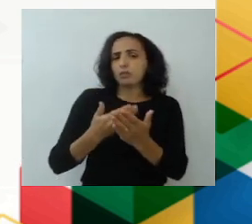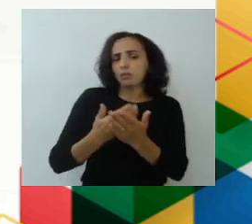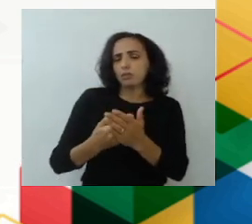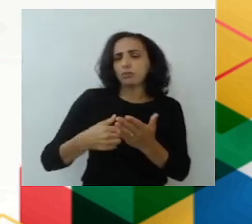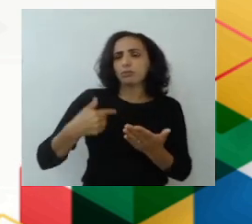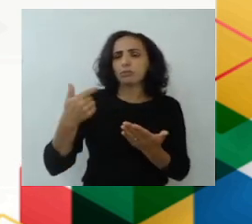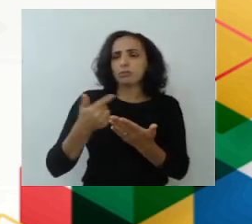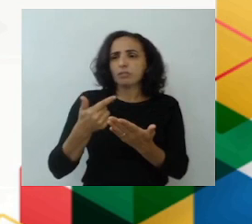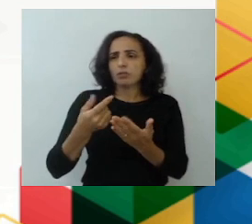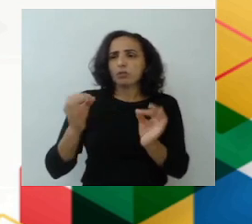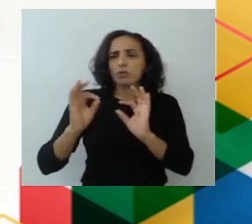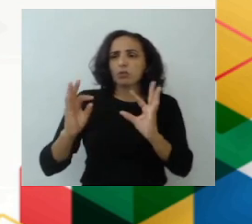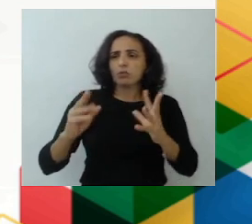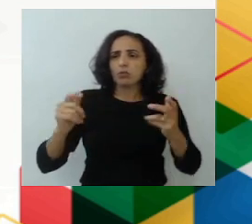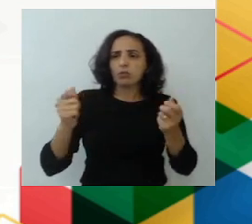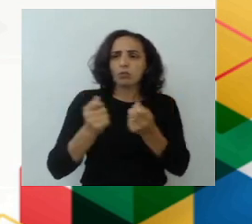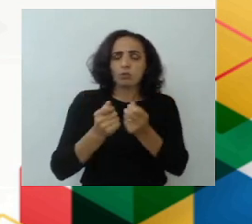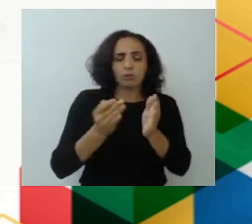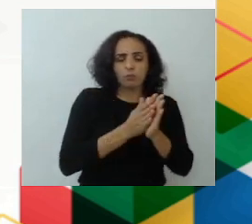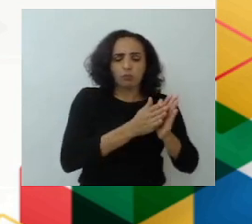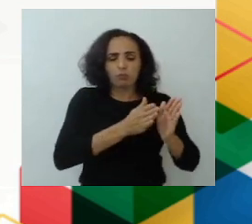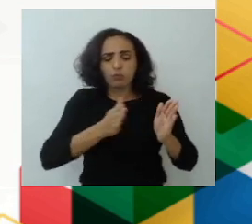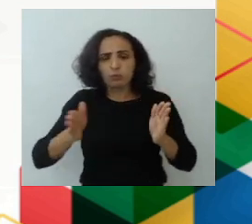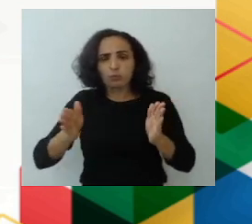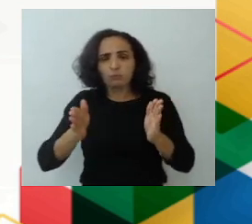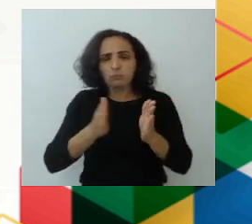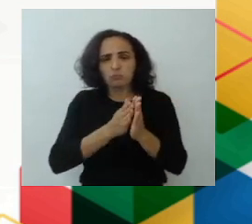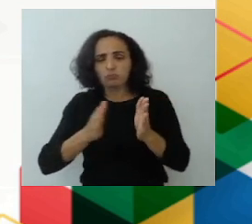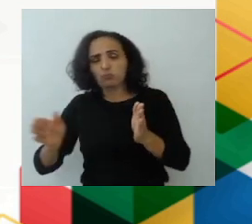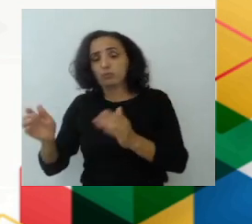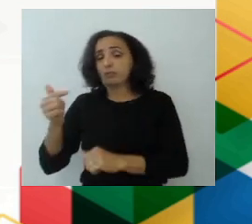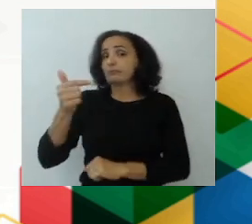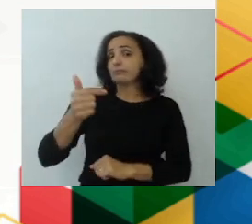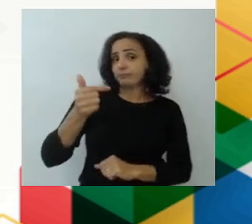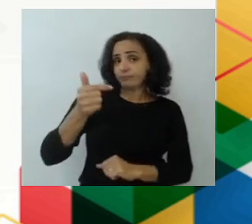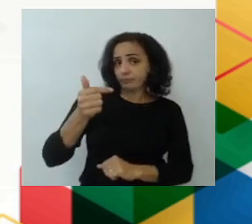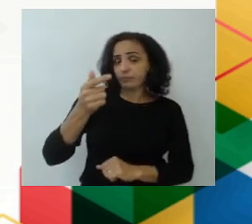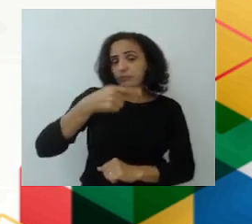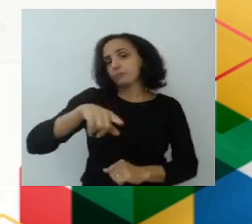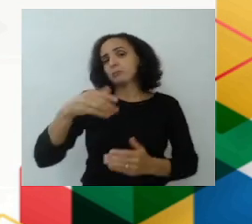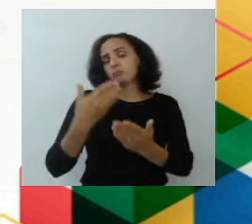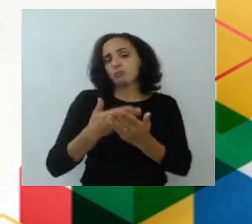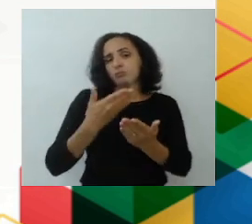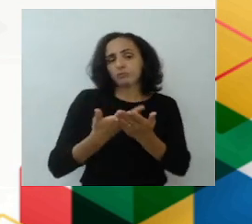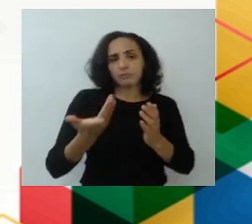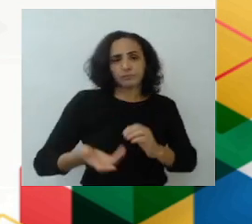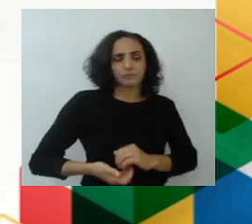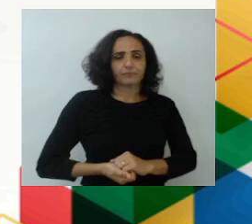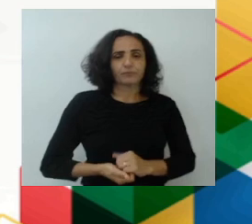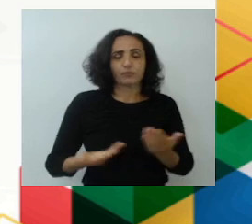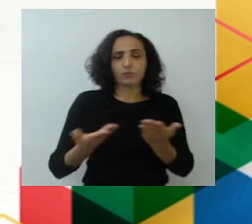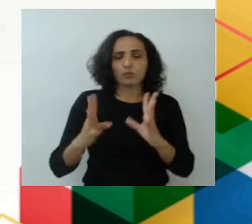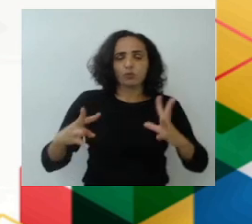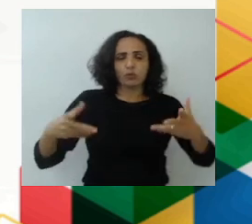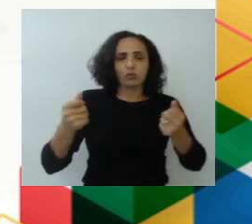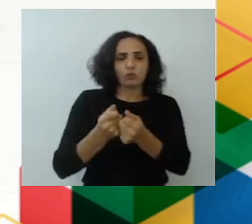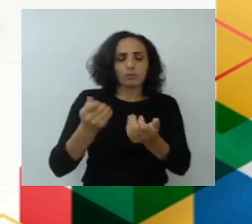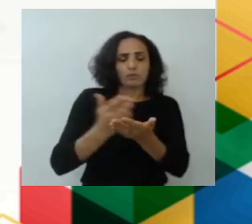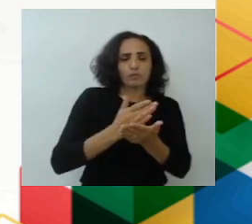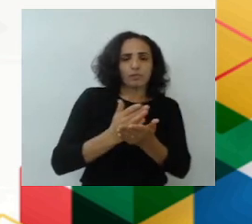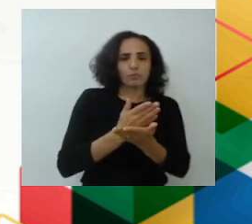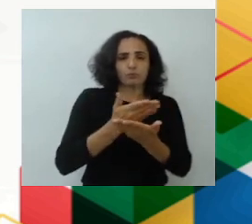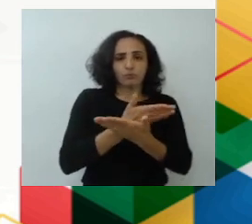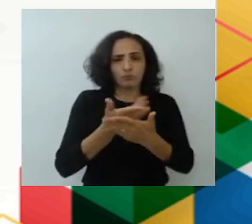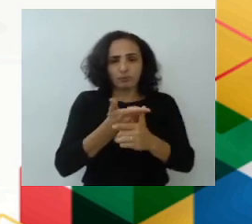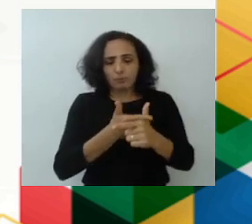apenas as funções cujo maior expoente da variável é 2, as funções do segundo grau, as funções